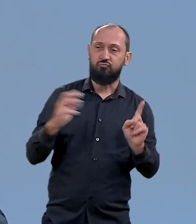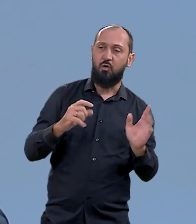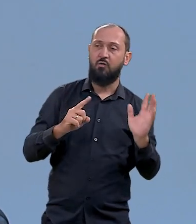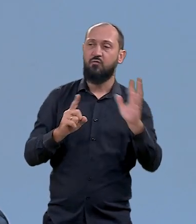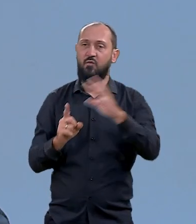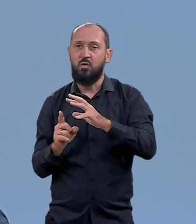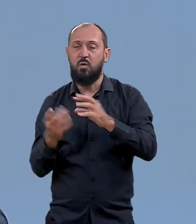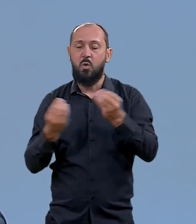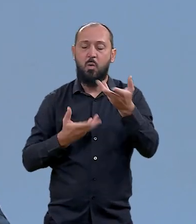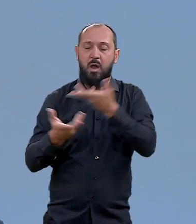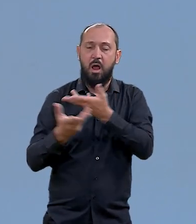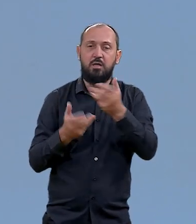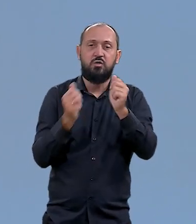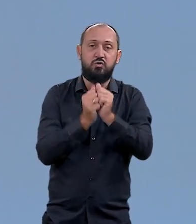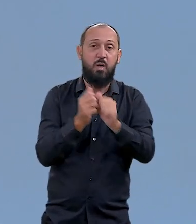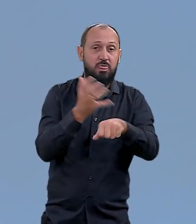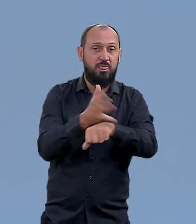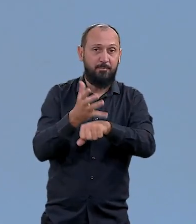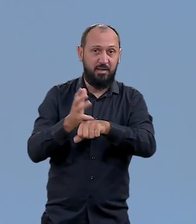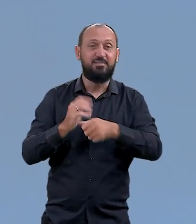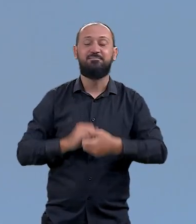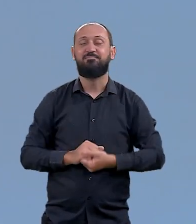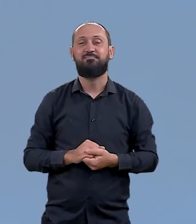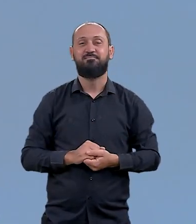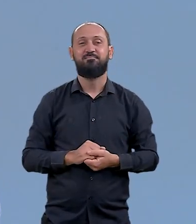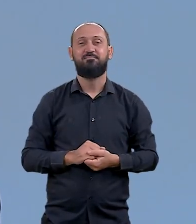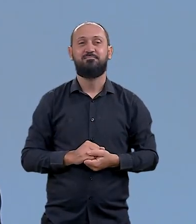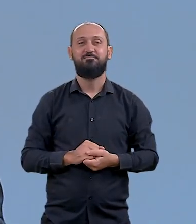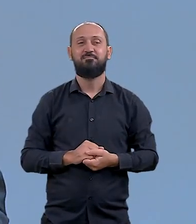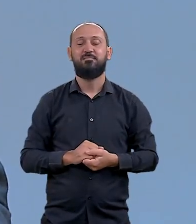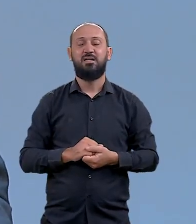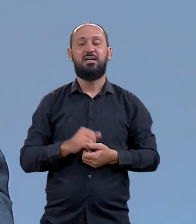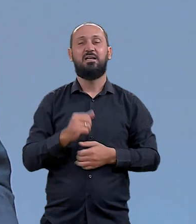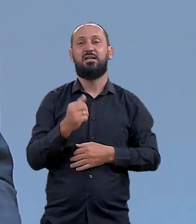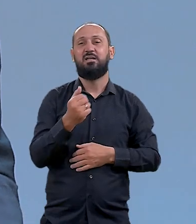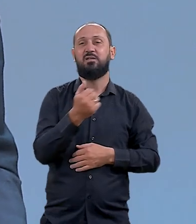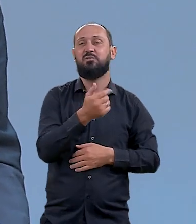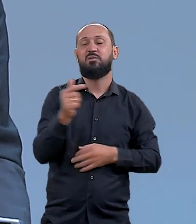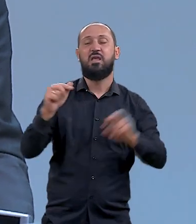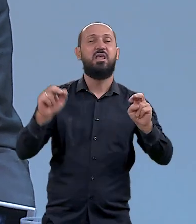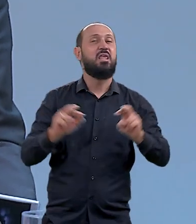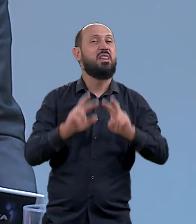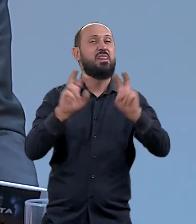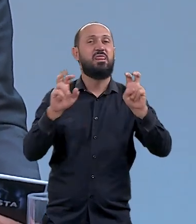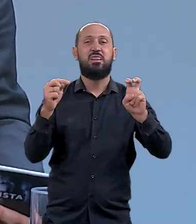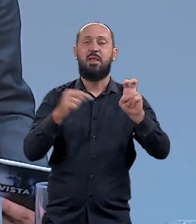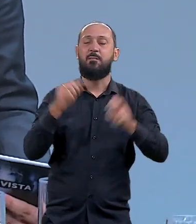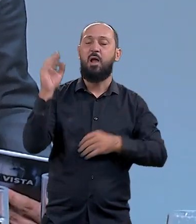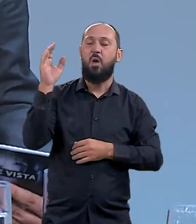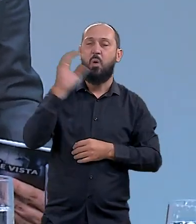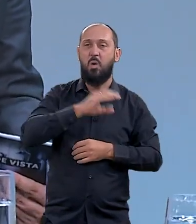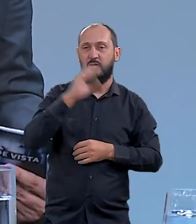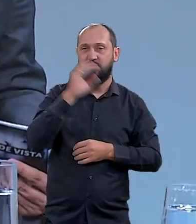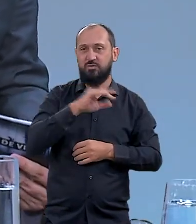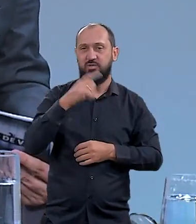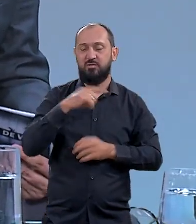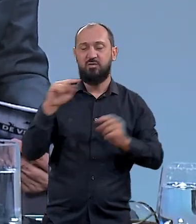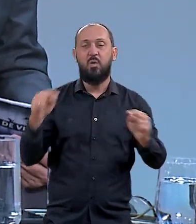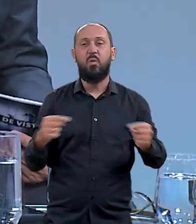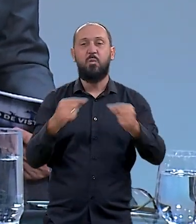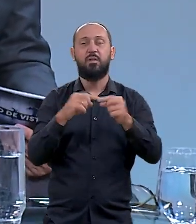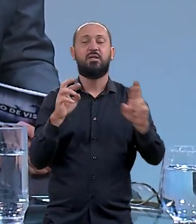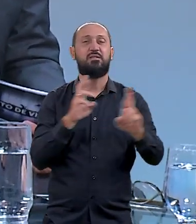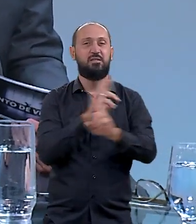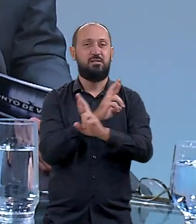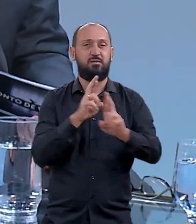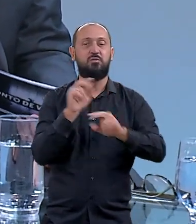um campo exerce no outro e como que essa relação acontece na prática. E não existe tema mais